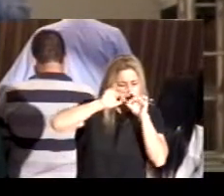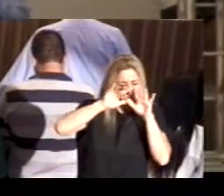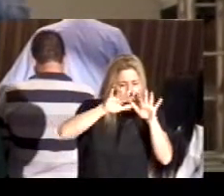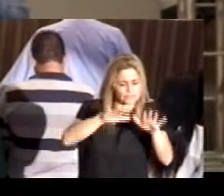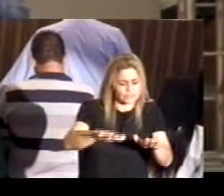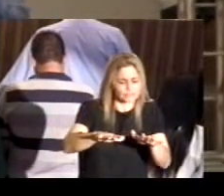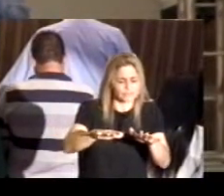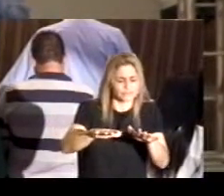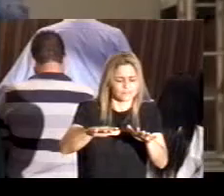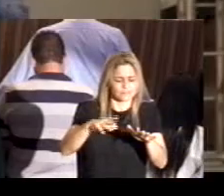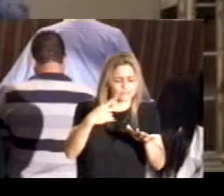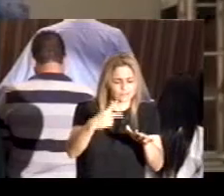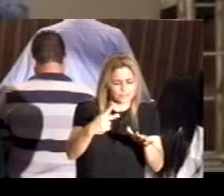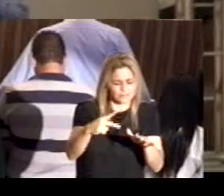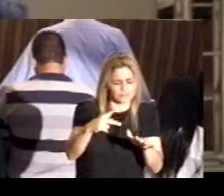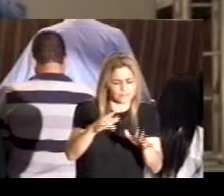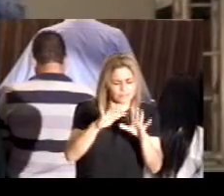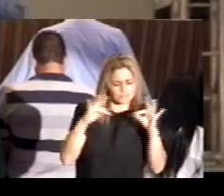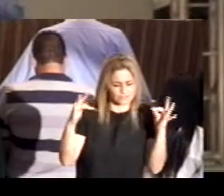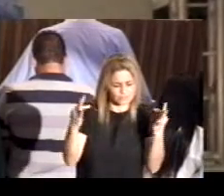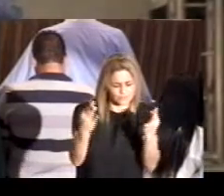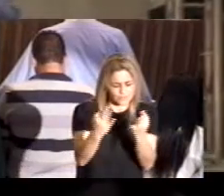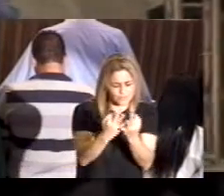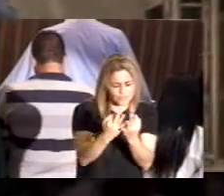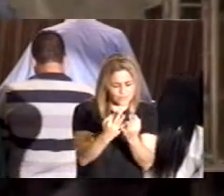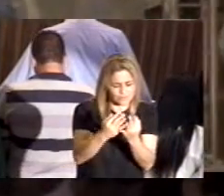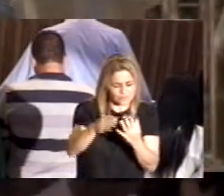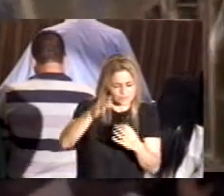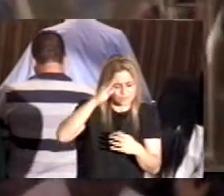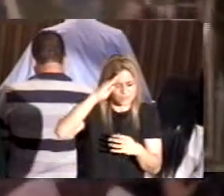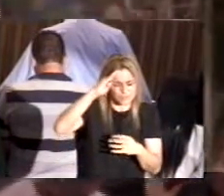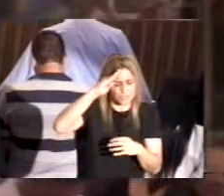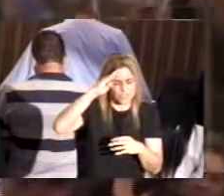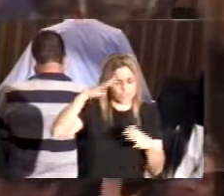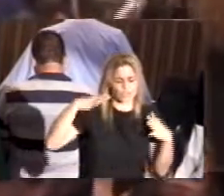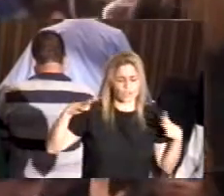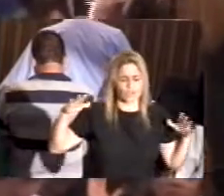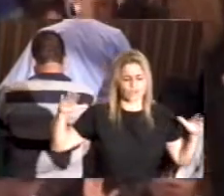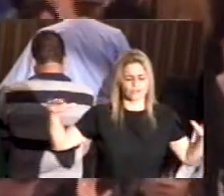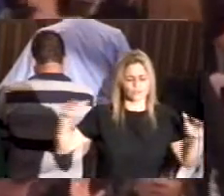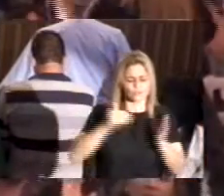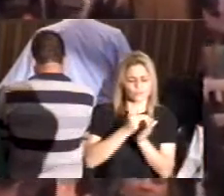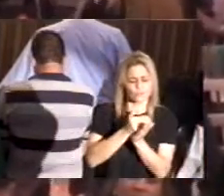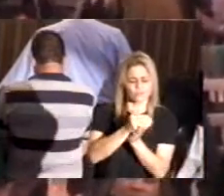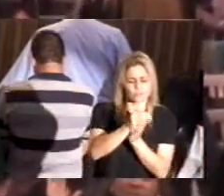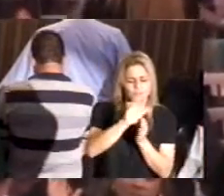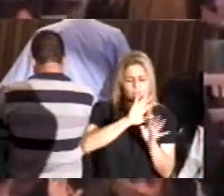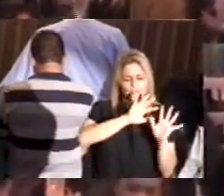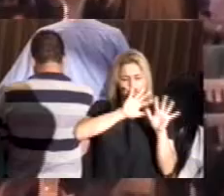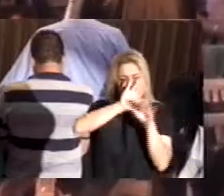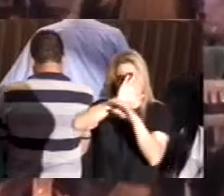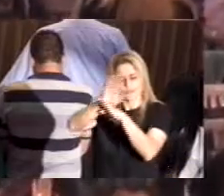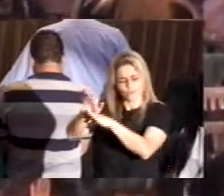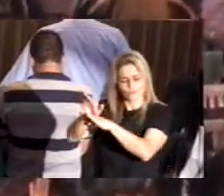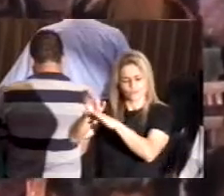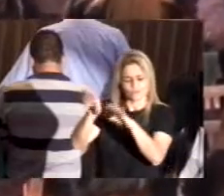esteja sobre eles. E que os exércitos do Senhor comecem a se movimentar. Eu não sei onde eles